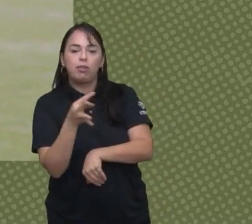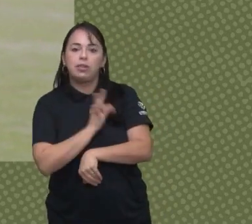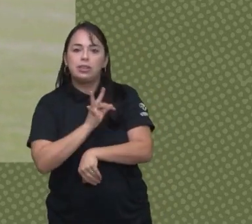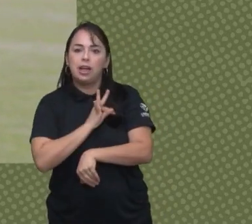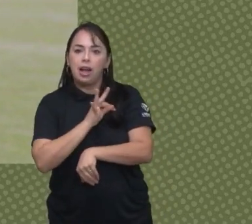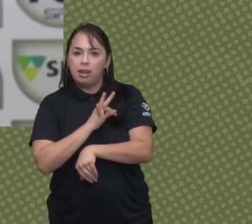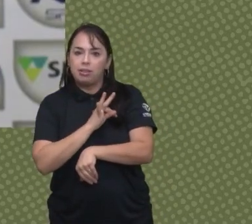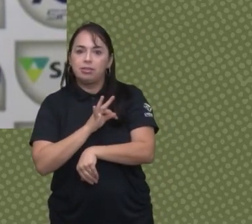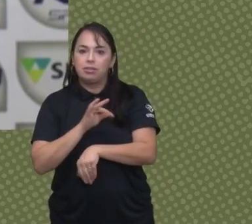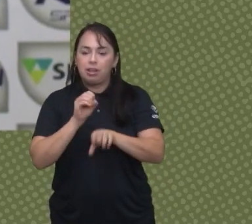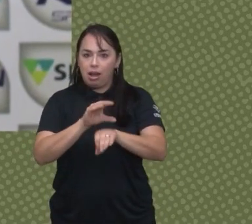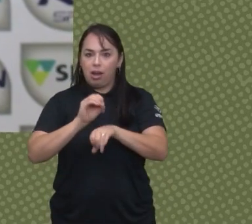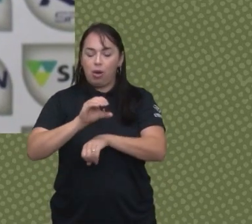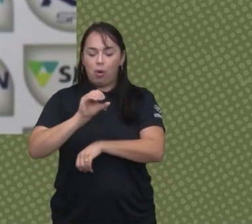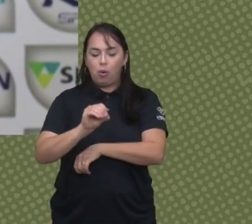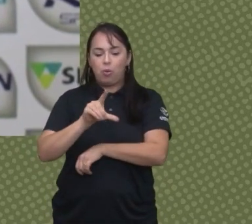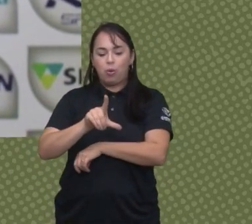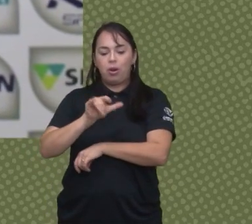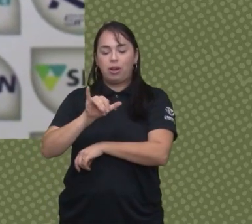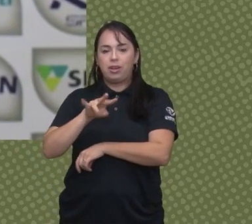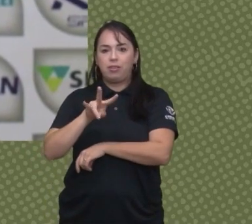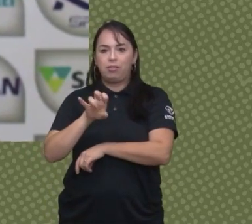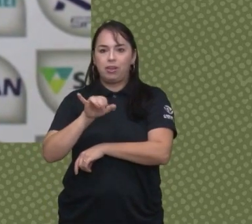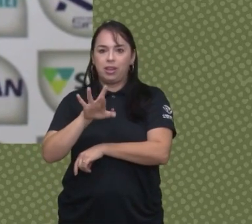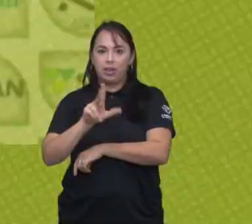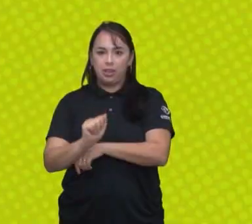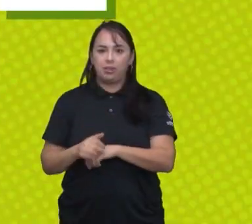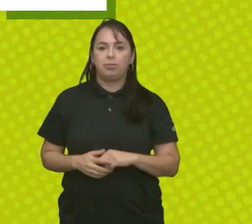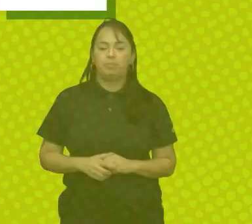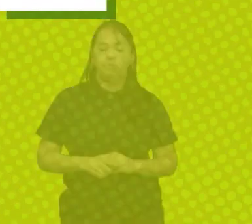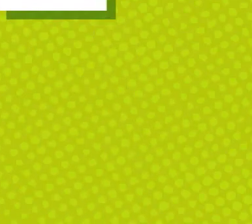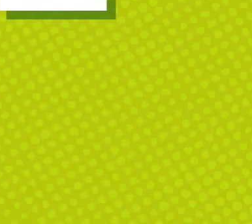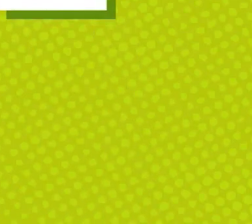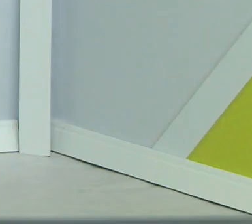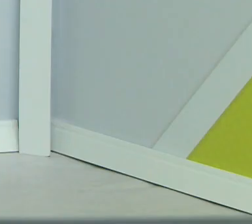velho conhecido, o técnico Oliveira.